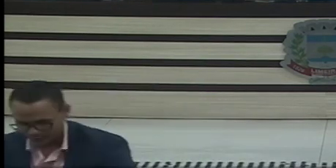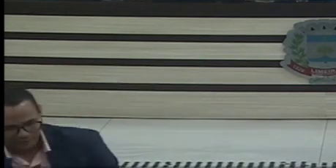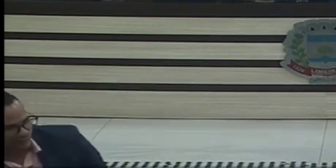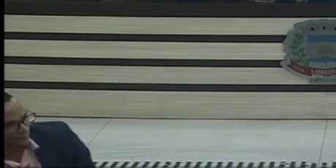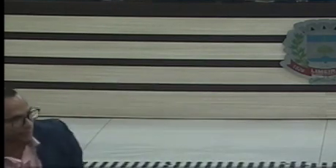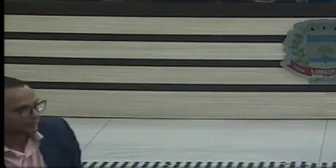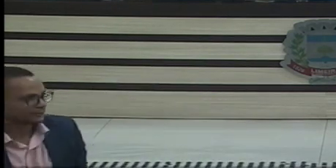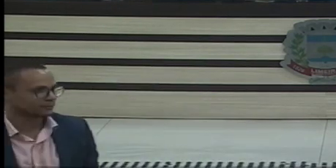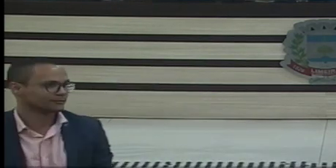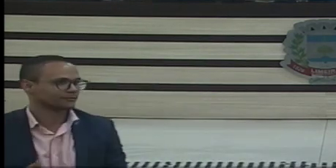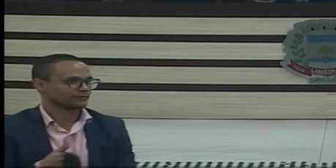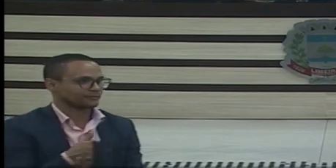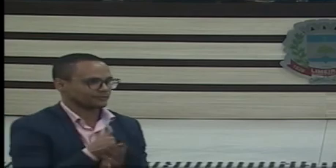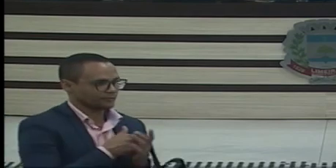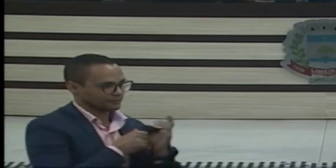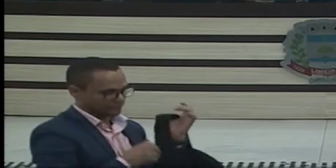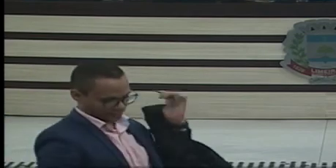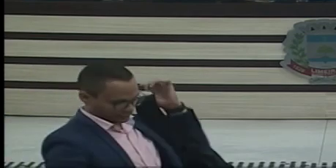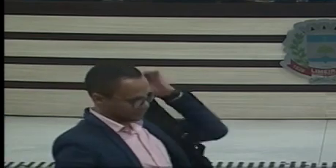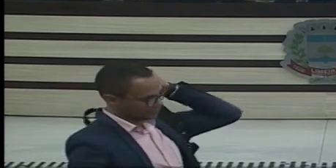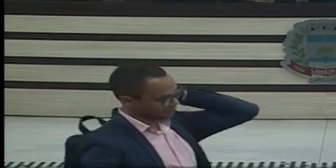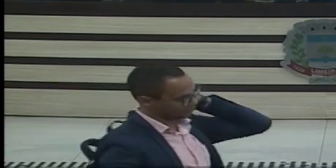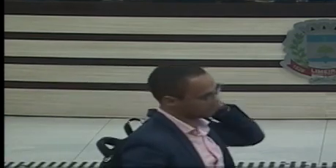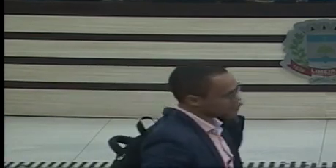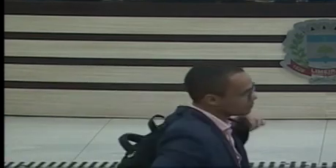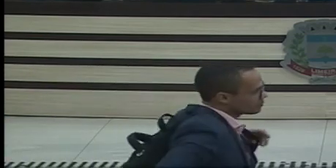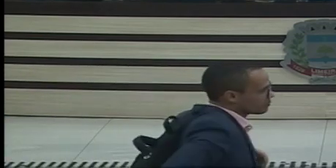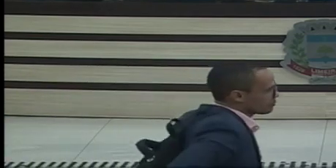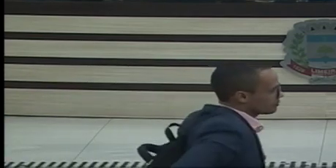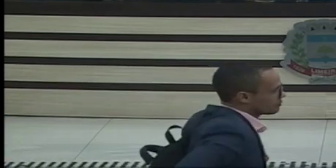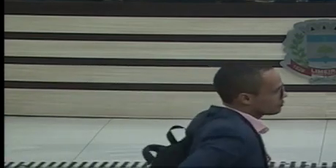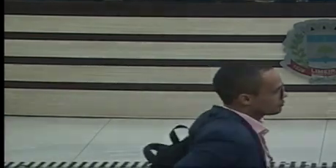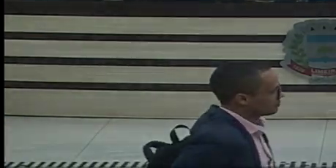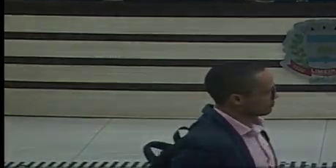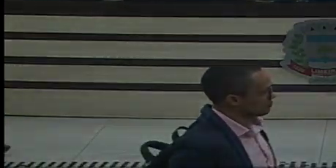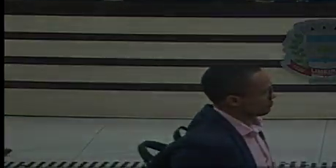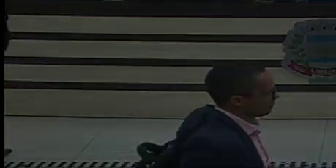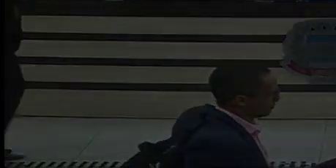quinta-feira às quatro horas da tarde uma boa noite a todos